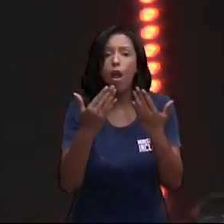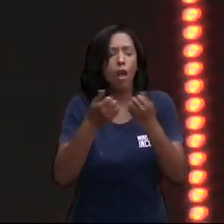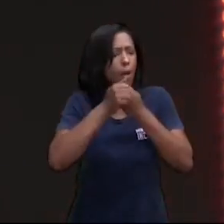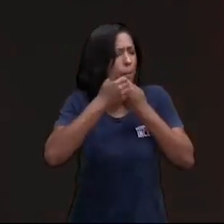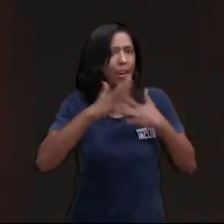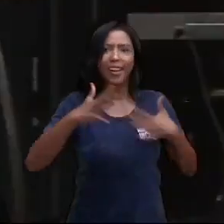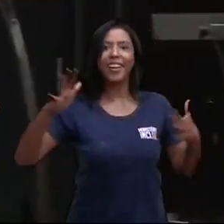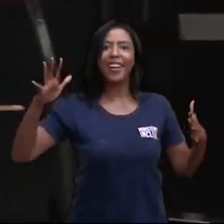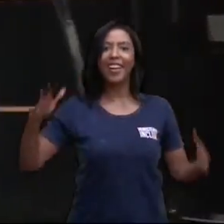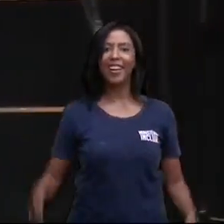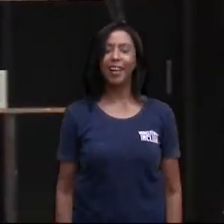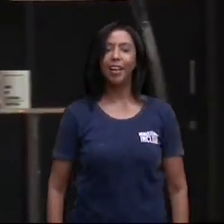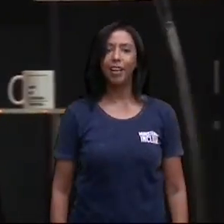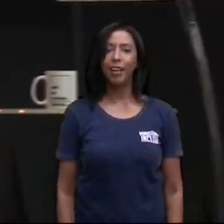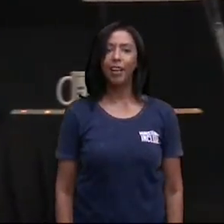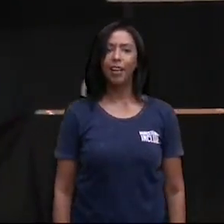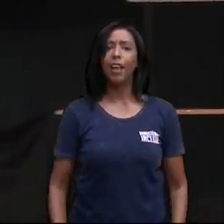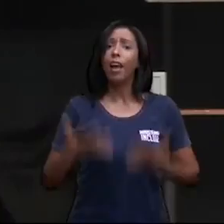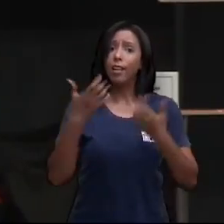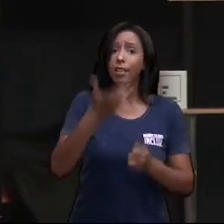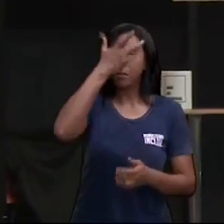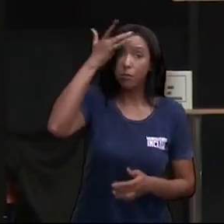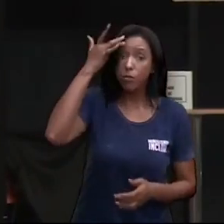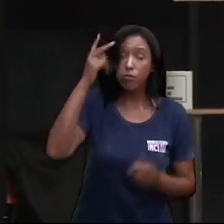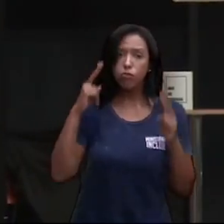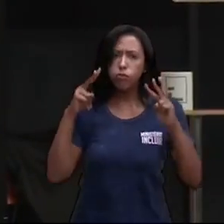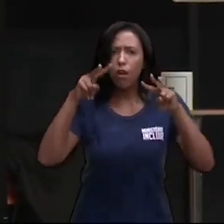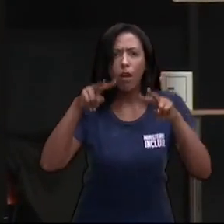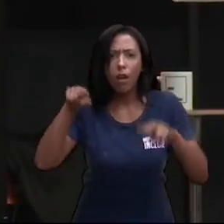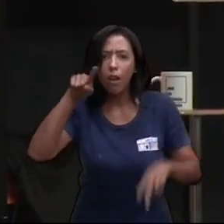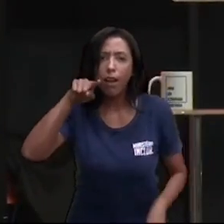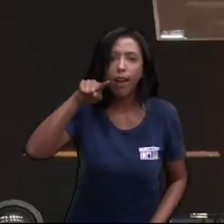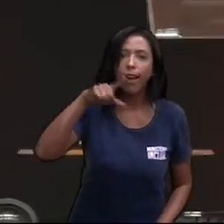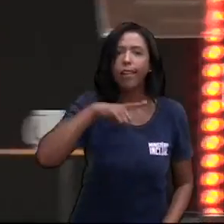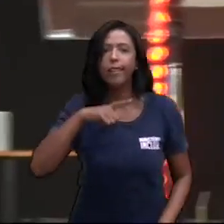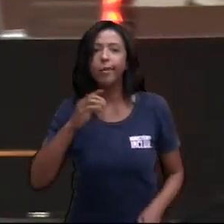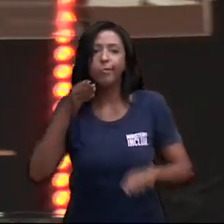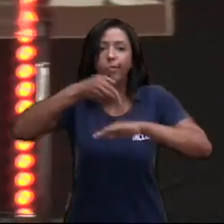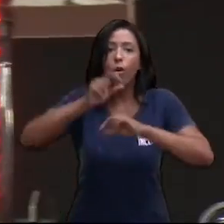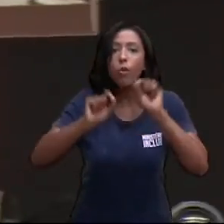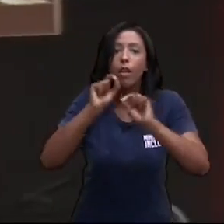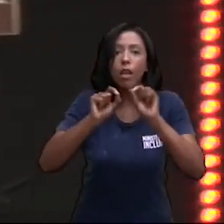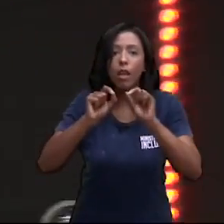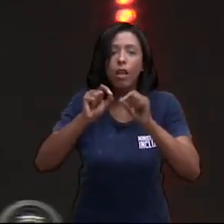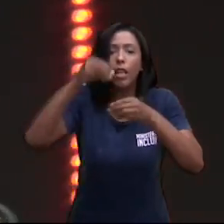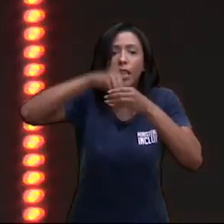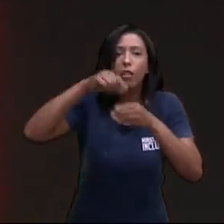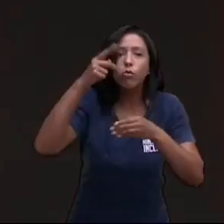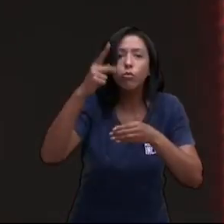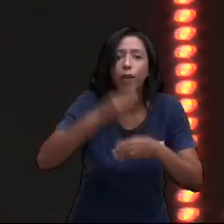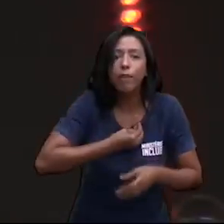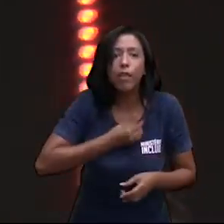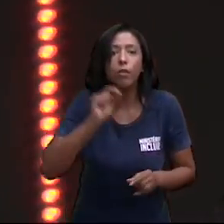você deixa todo mundo saber que você tá conseguindo realizando por quê Porque teu lugar de sucesso já disse aqui é o teu